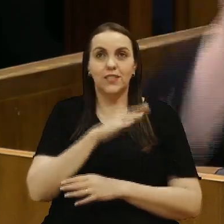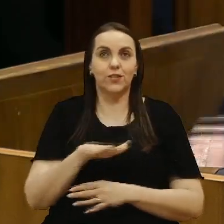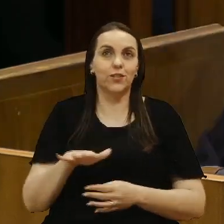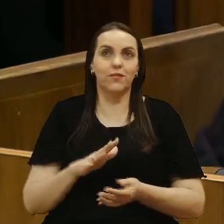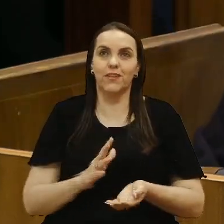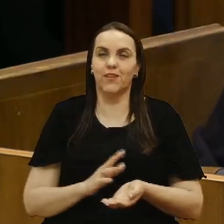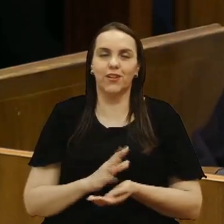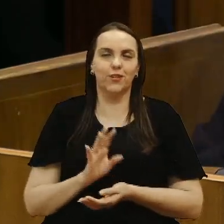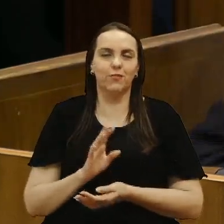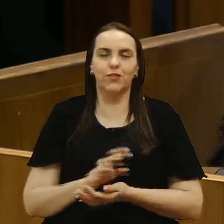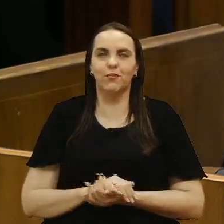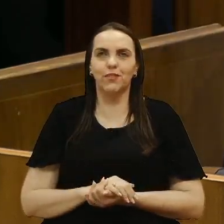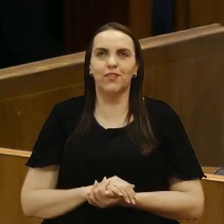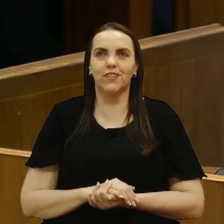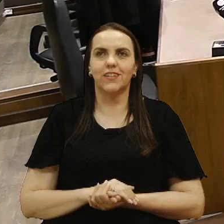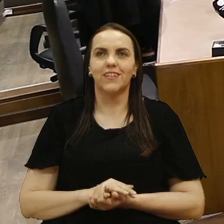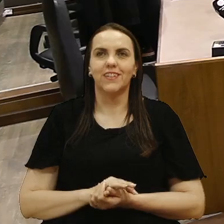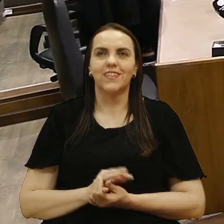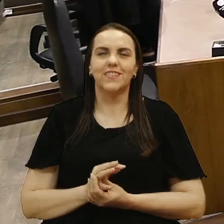à parte, Libardi.